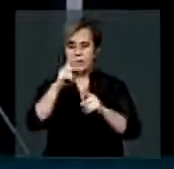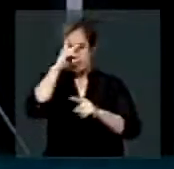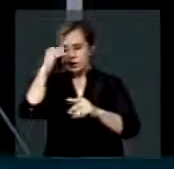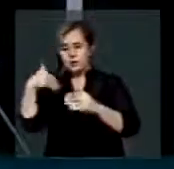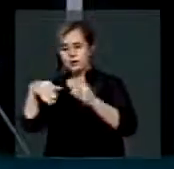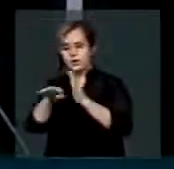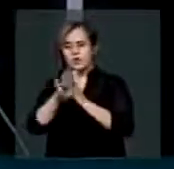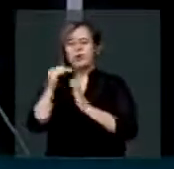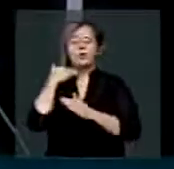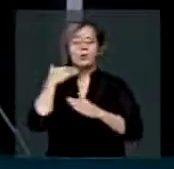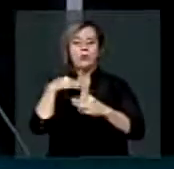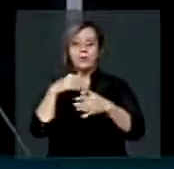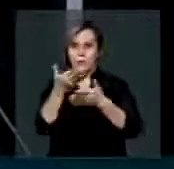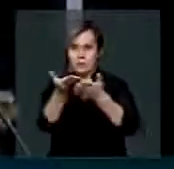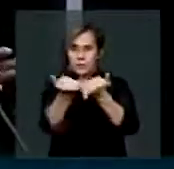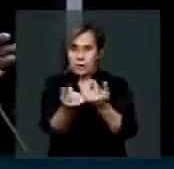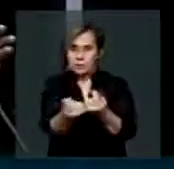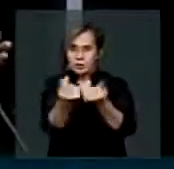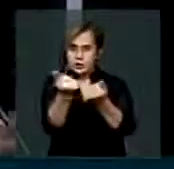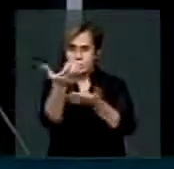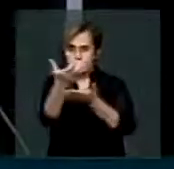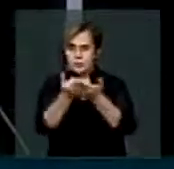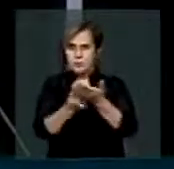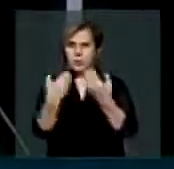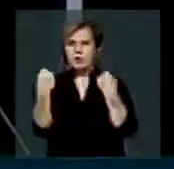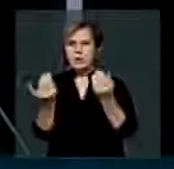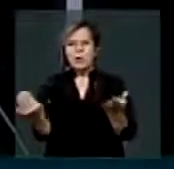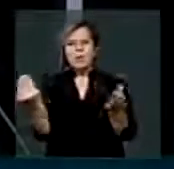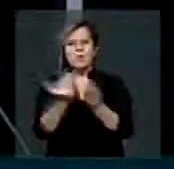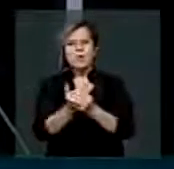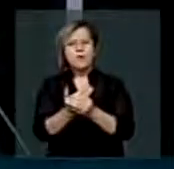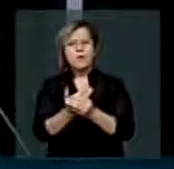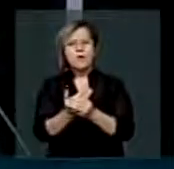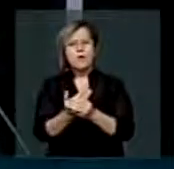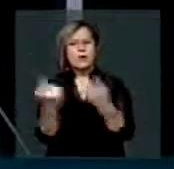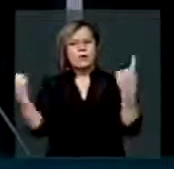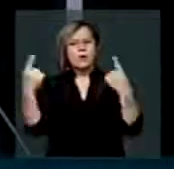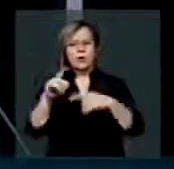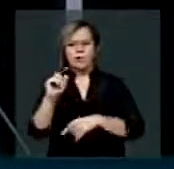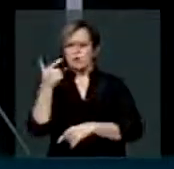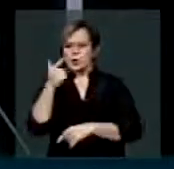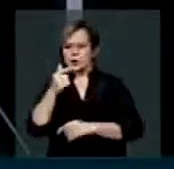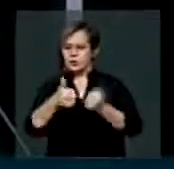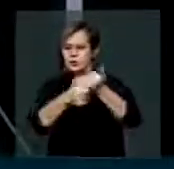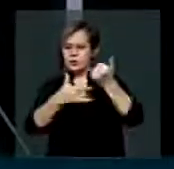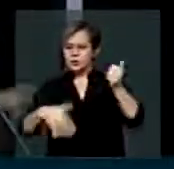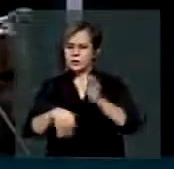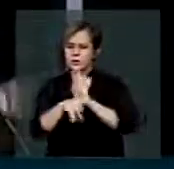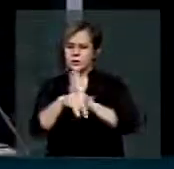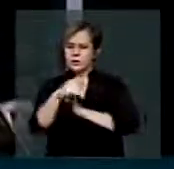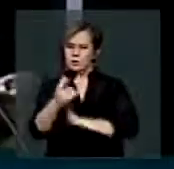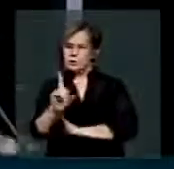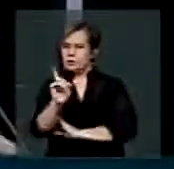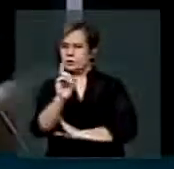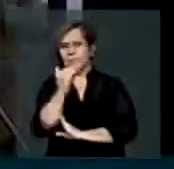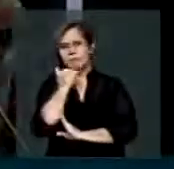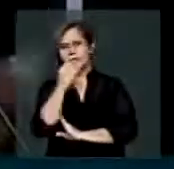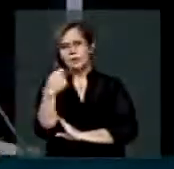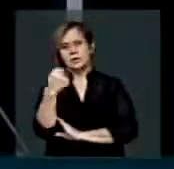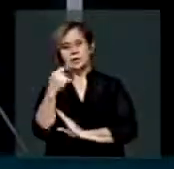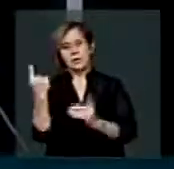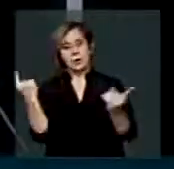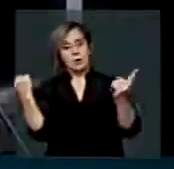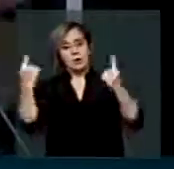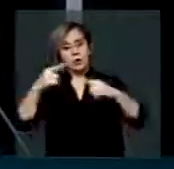Portanto, não basta entrar com ação penal contra os ex-diretores da cooperativa. É preciso entrar contra